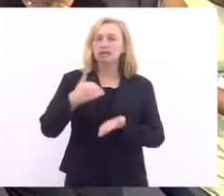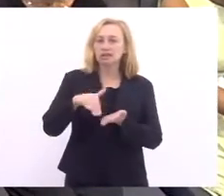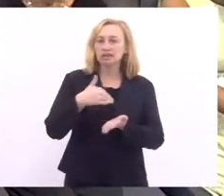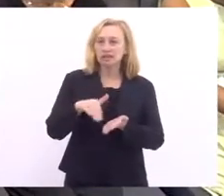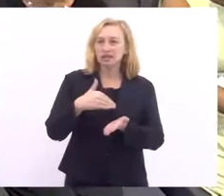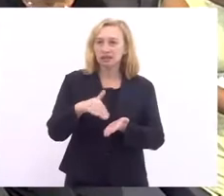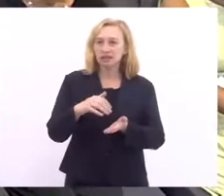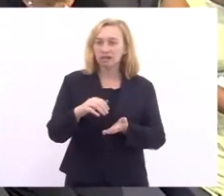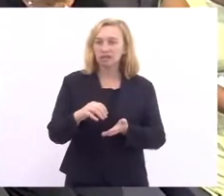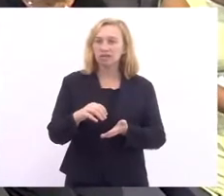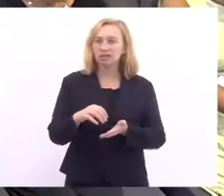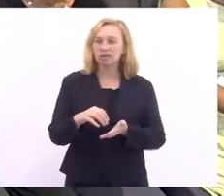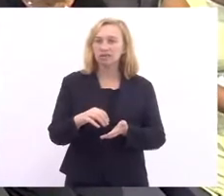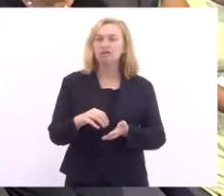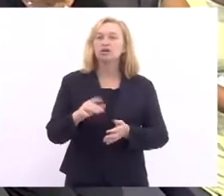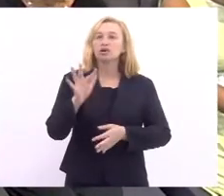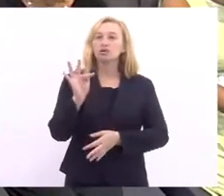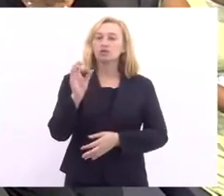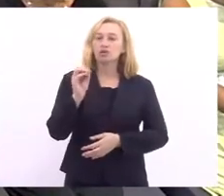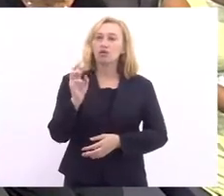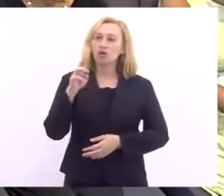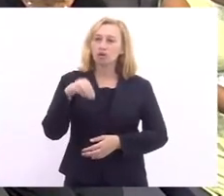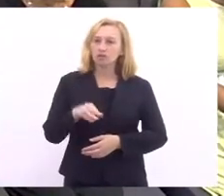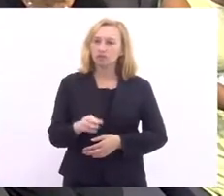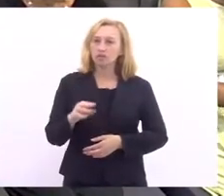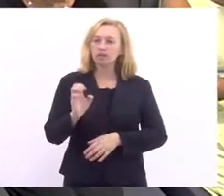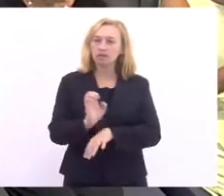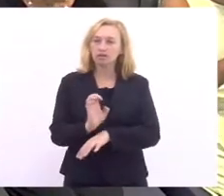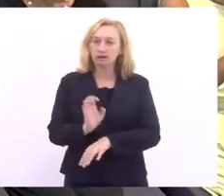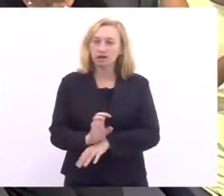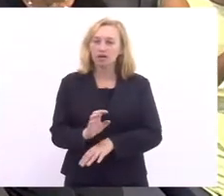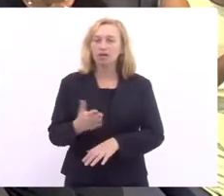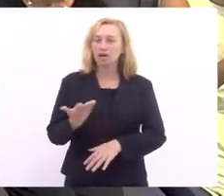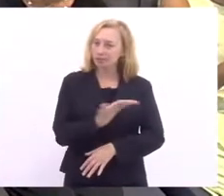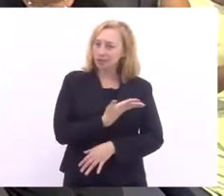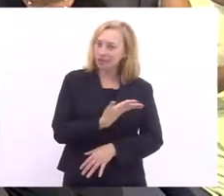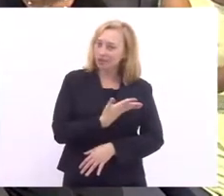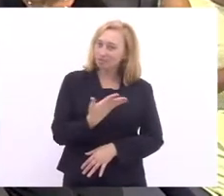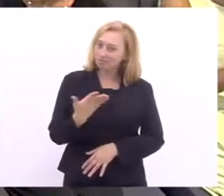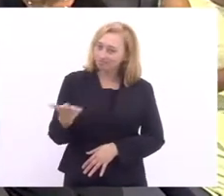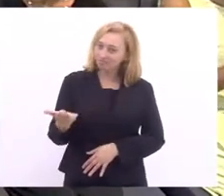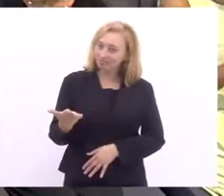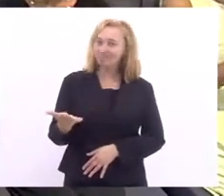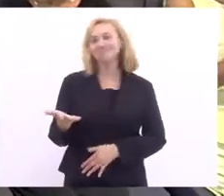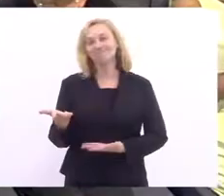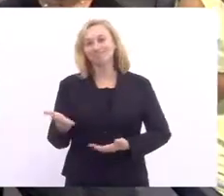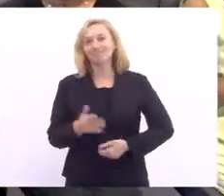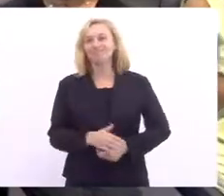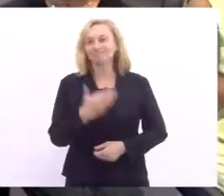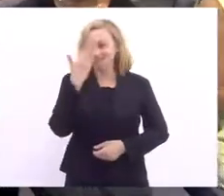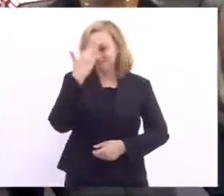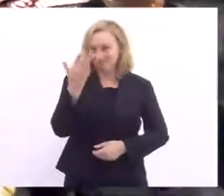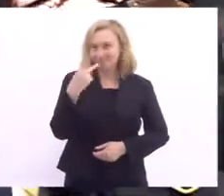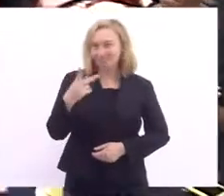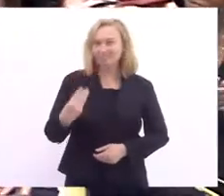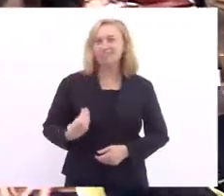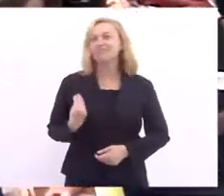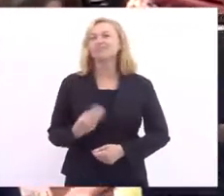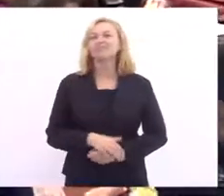executivo do fórum estadual de economia solidária meu velho companheiro campeiro da longa marcha ligar do sua presença